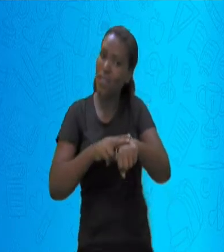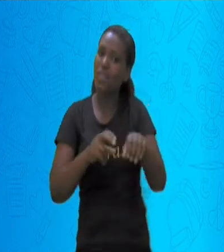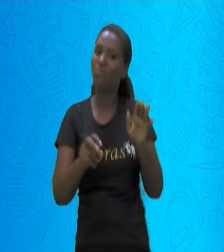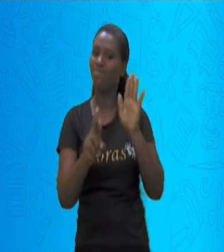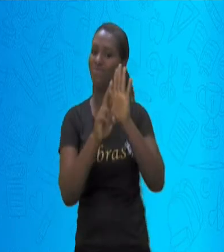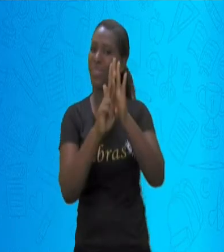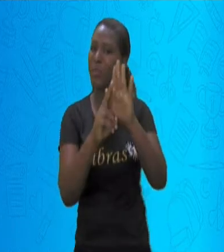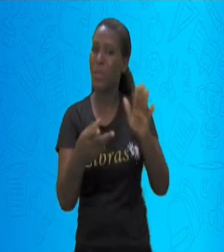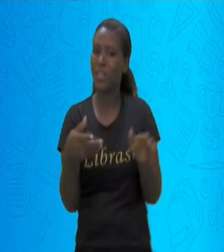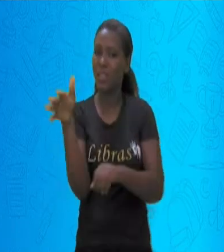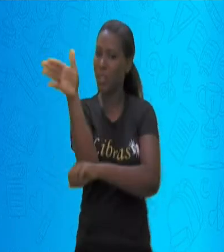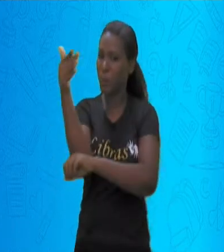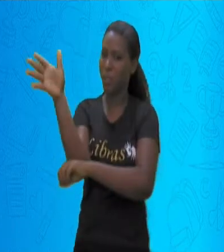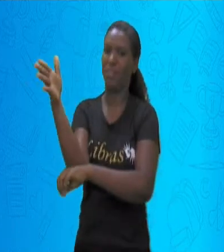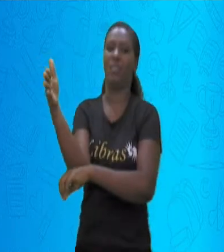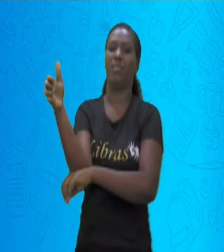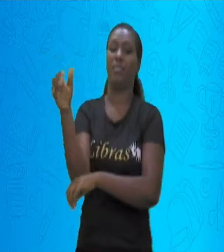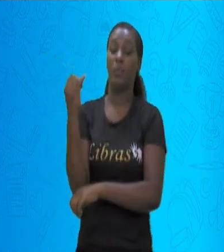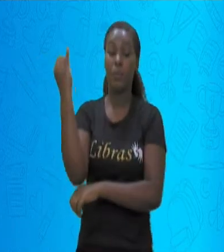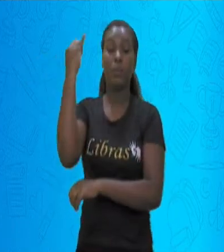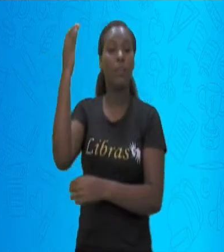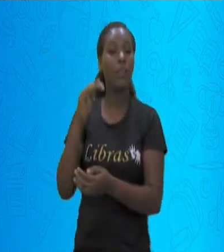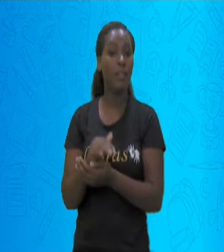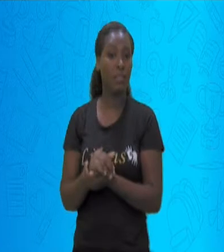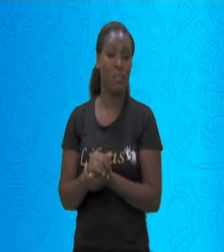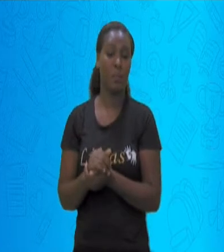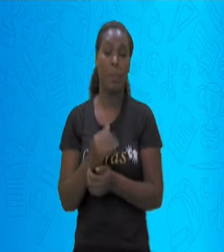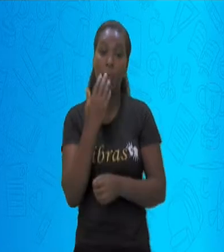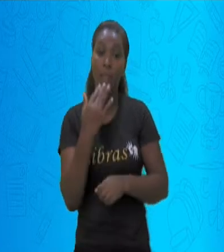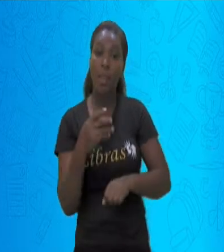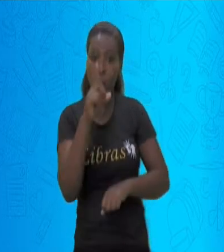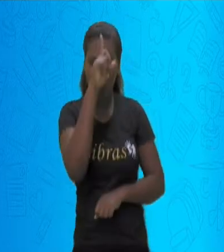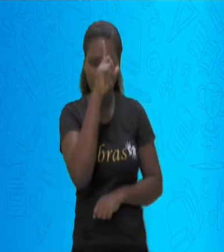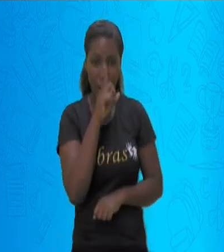simboliza a riqueza do nosso país. O nosso país é rico